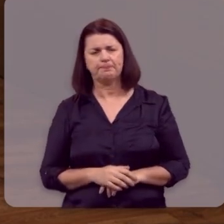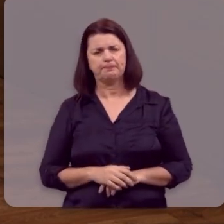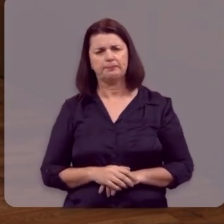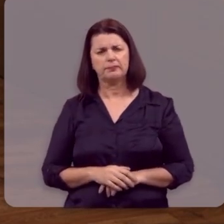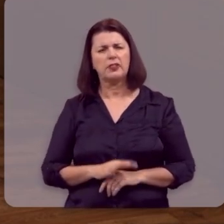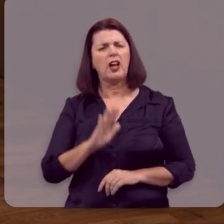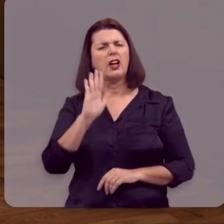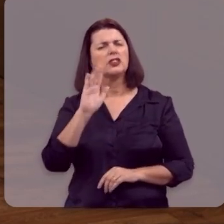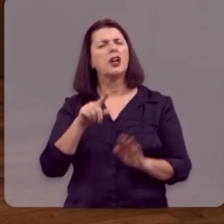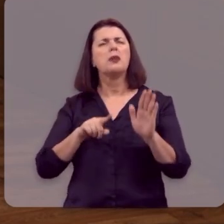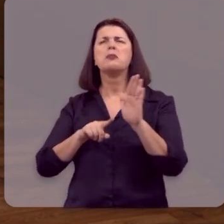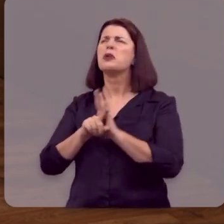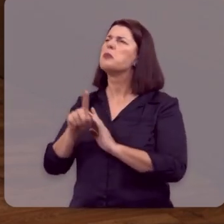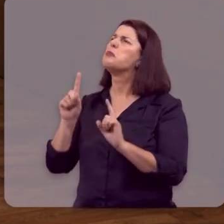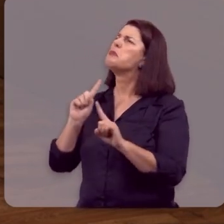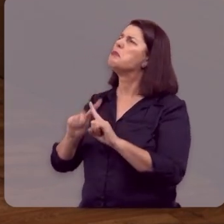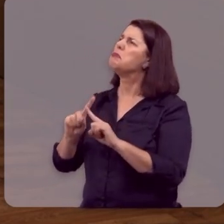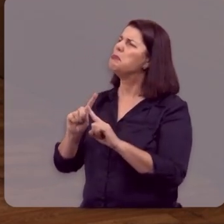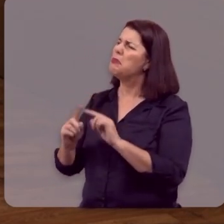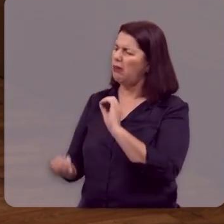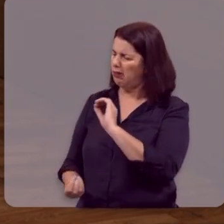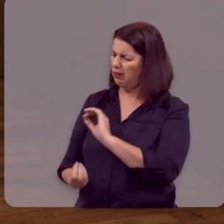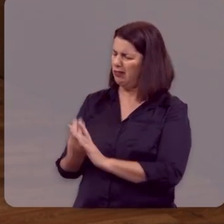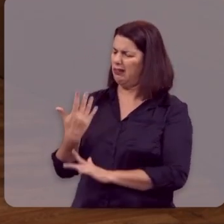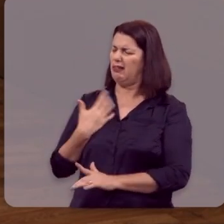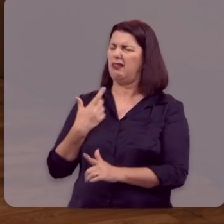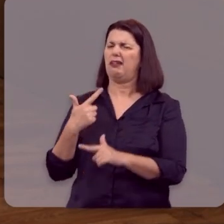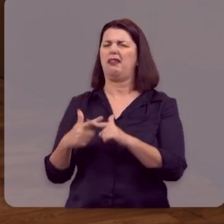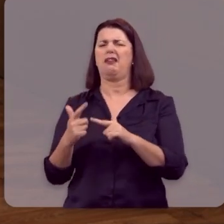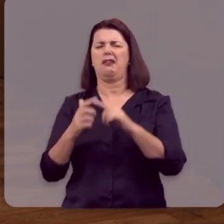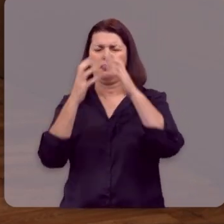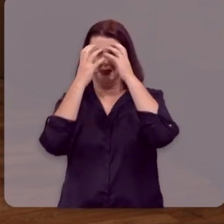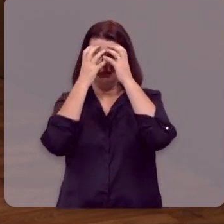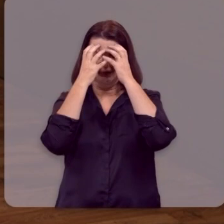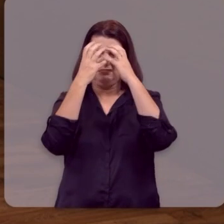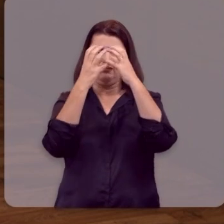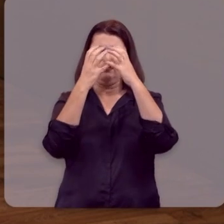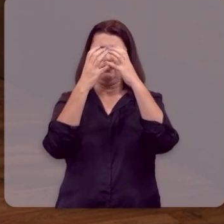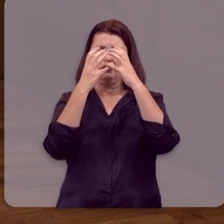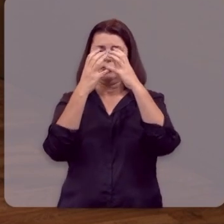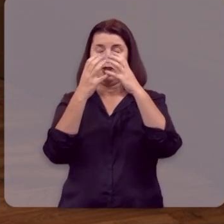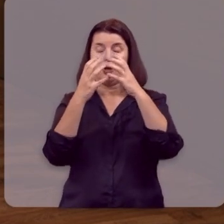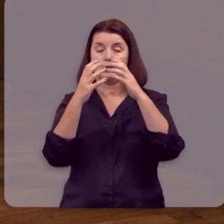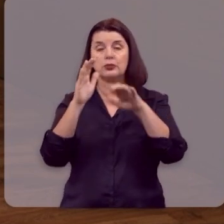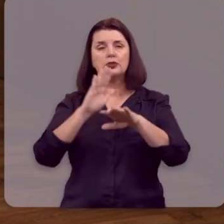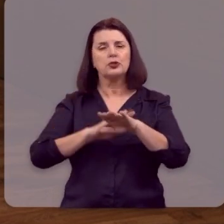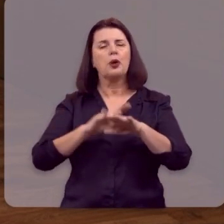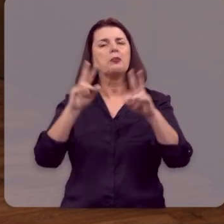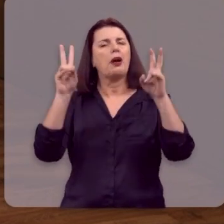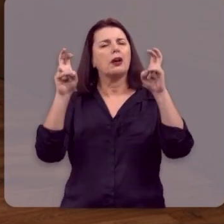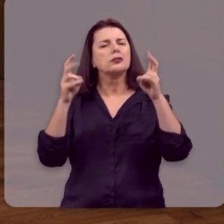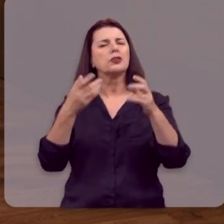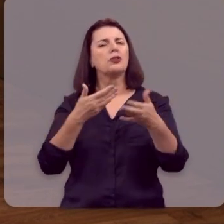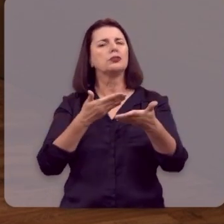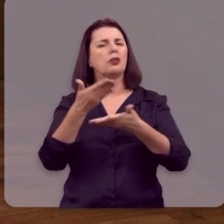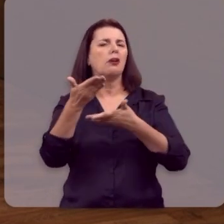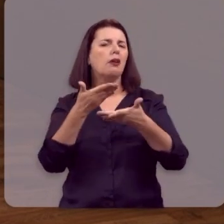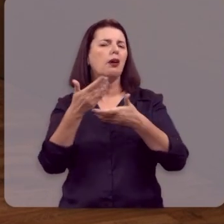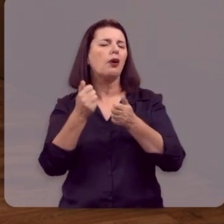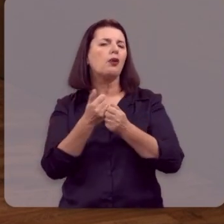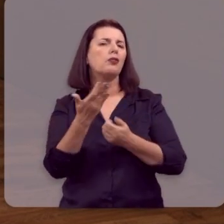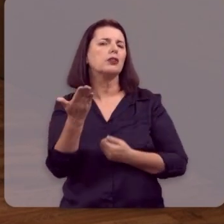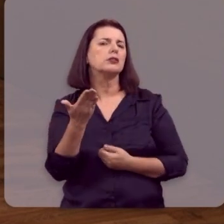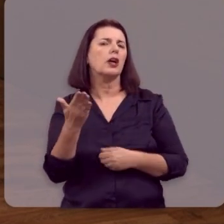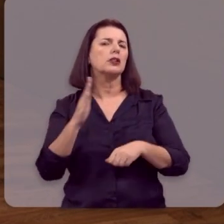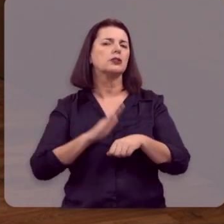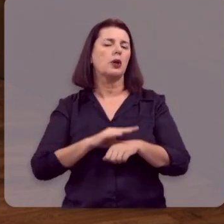Já perguntou por que as tempestades vêm à nossa vida? É sobre este assunto que eu quero conversar com você, à